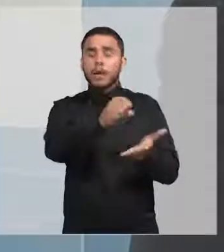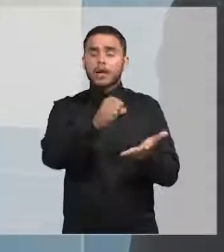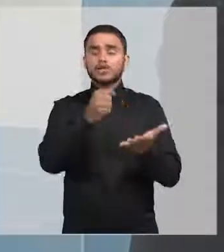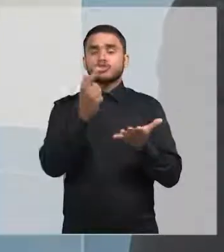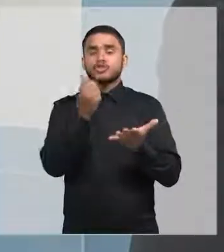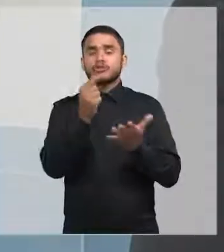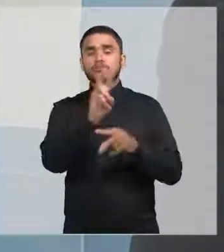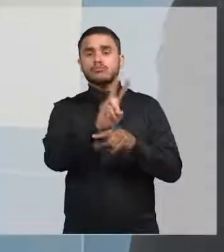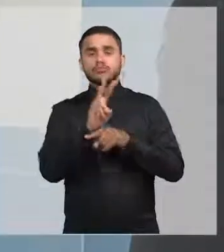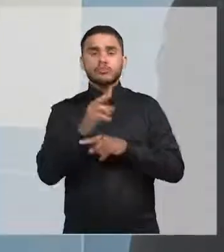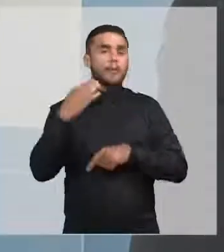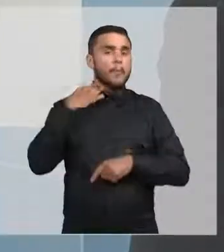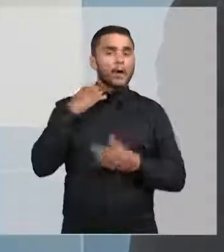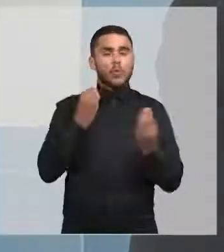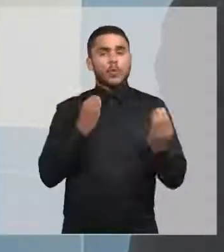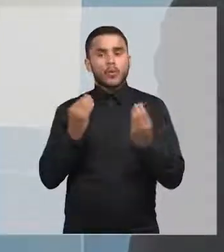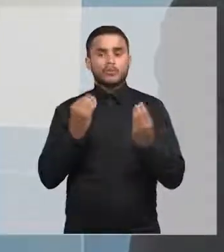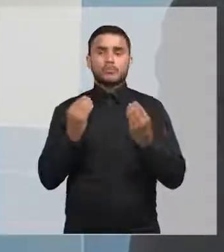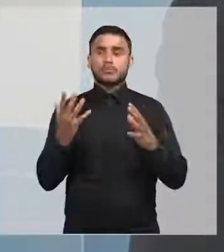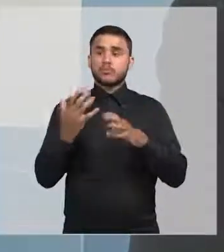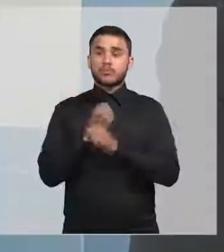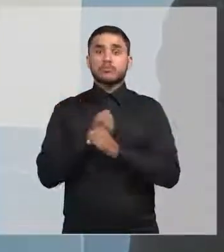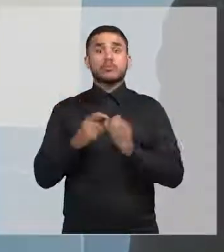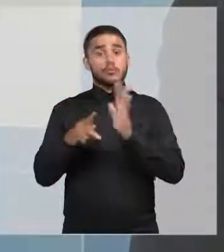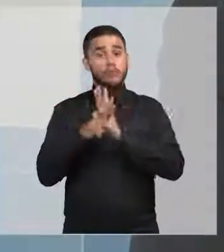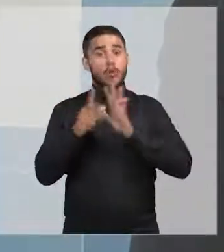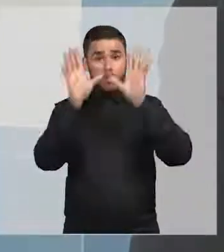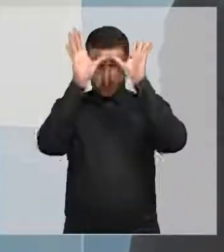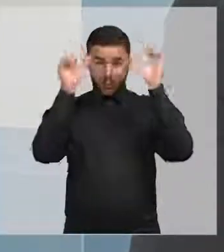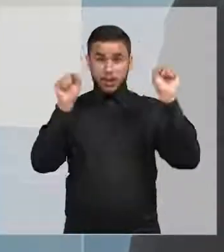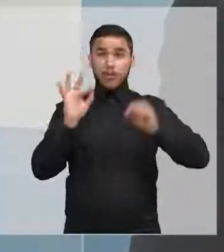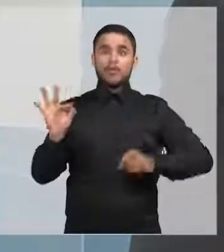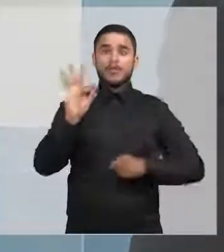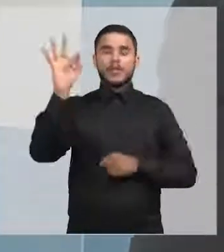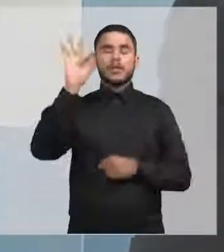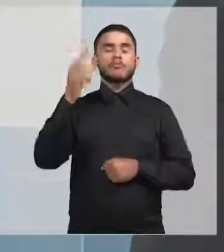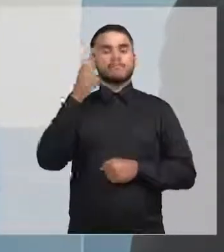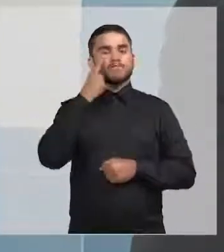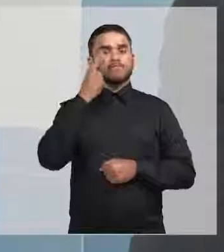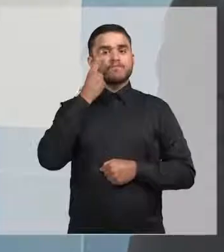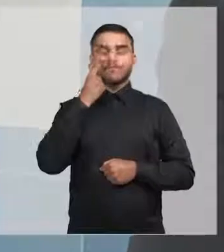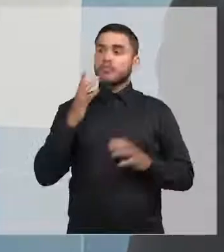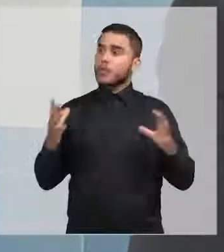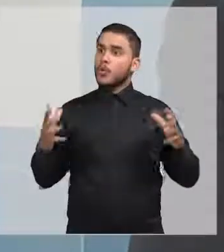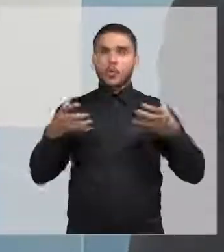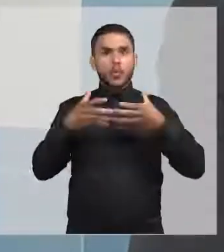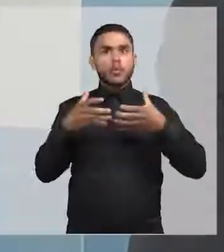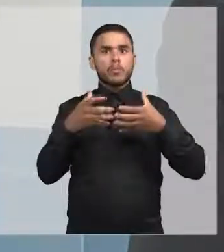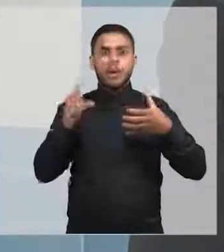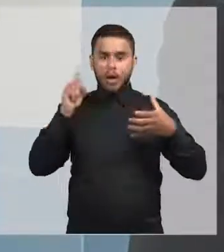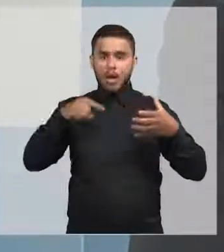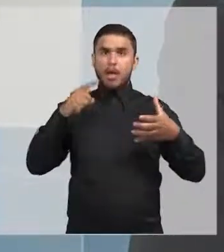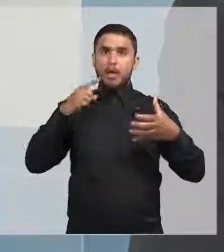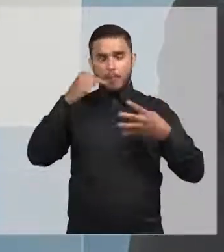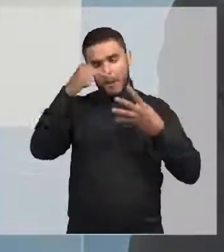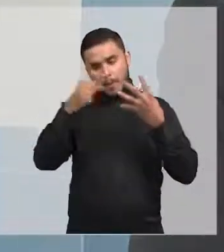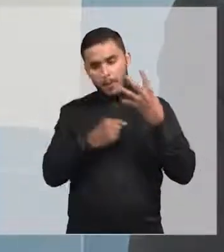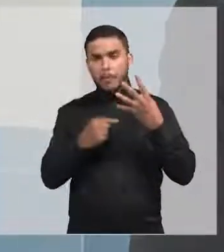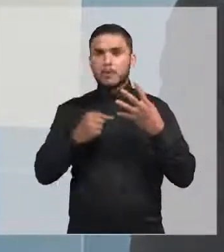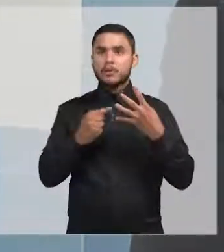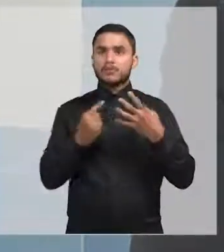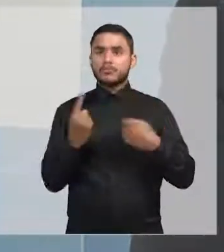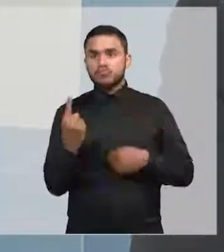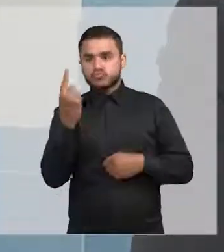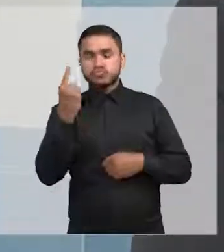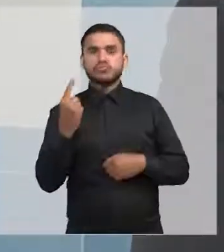está dizendo, que esse processo iniciou na campanha, quando o juiz Moro